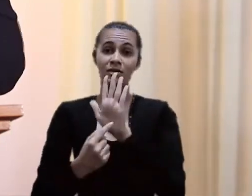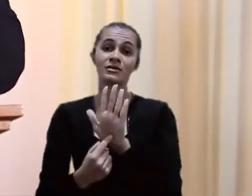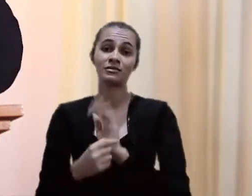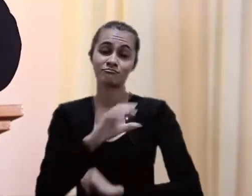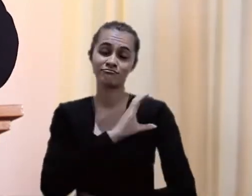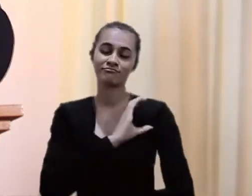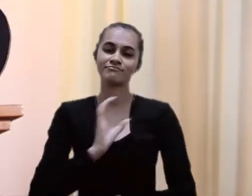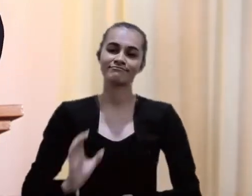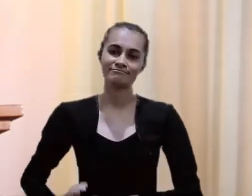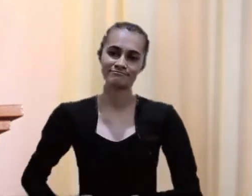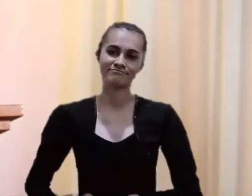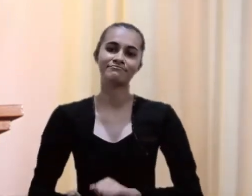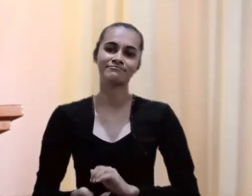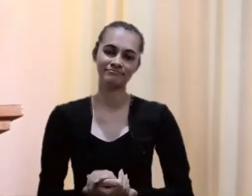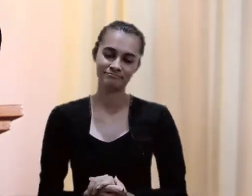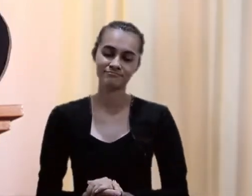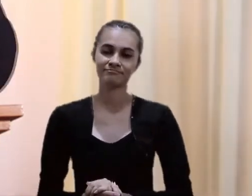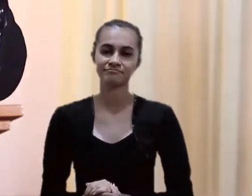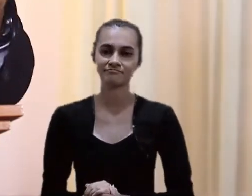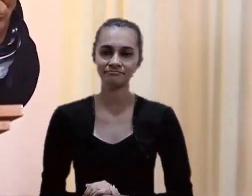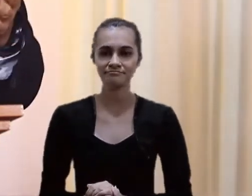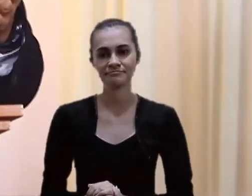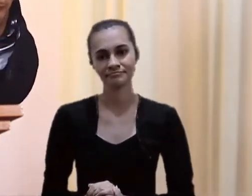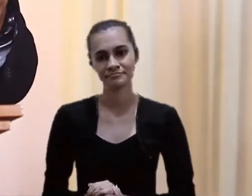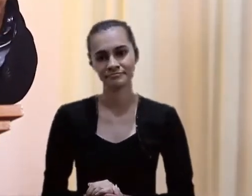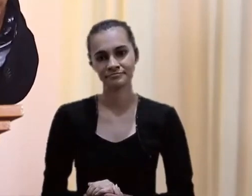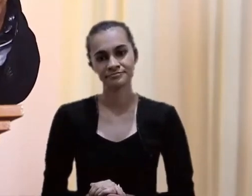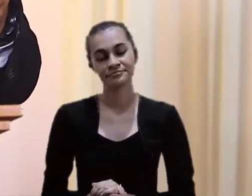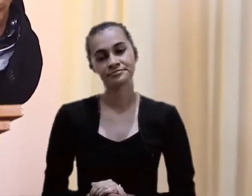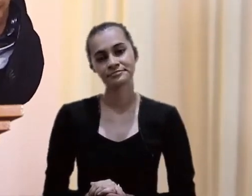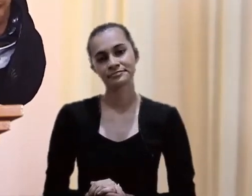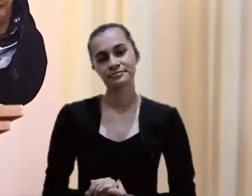E estaremos não apenas aguardando,